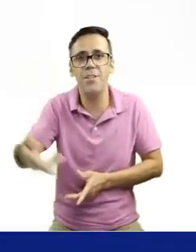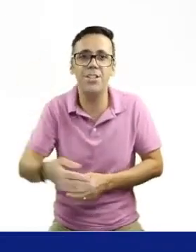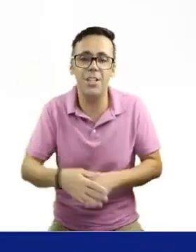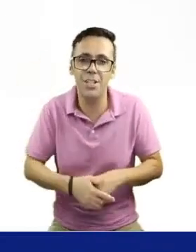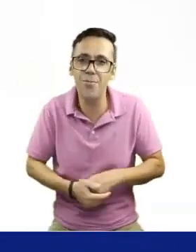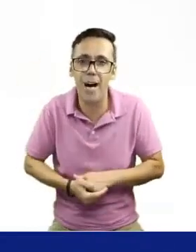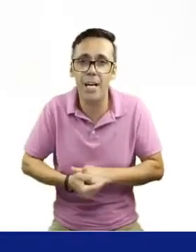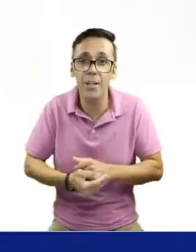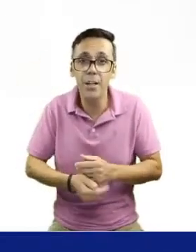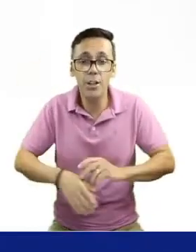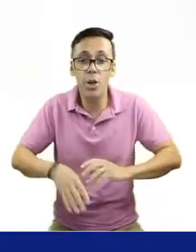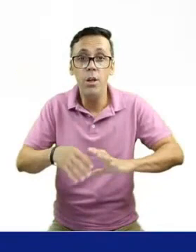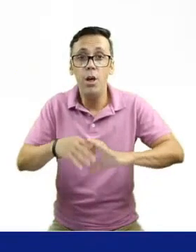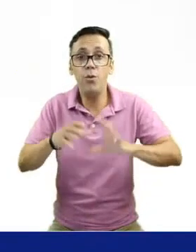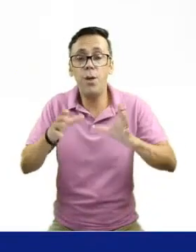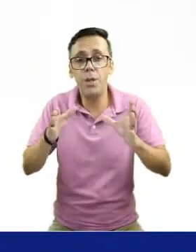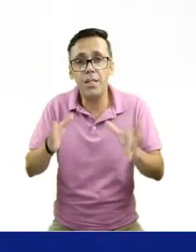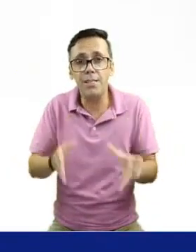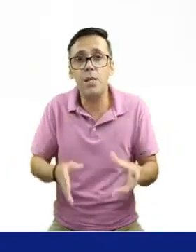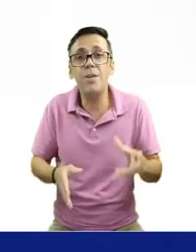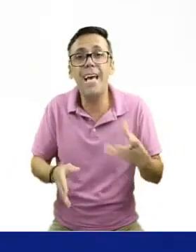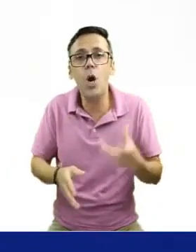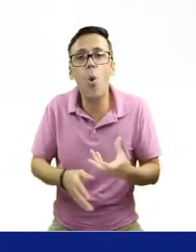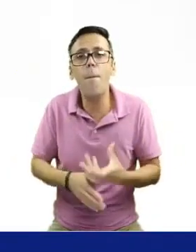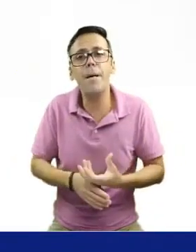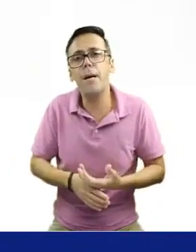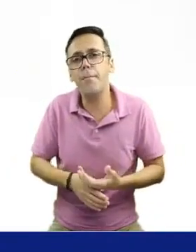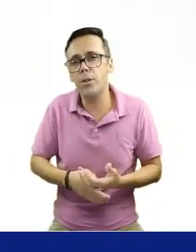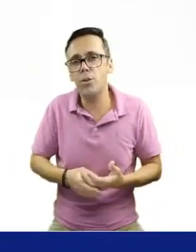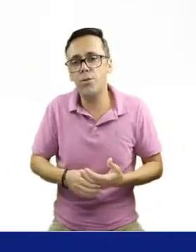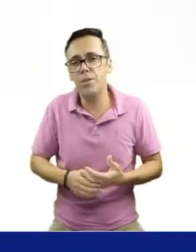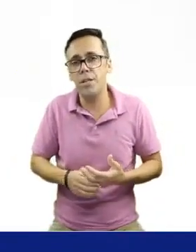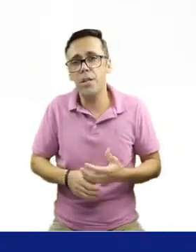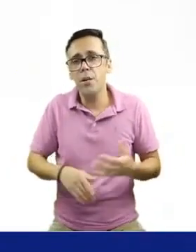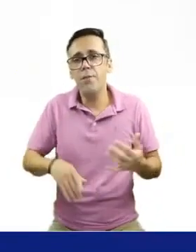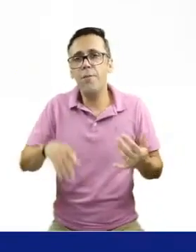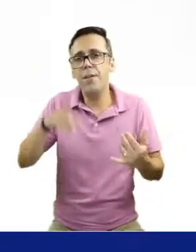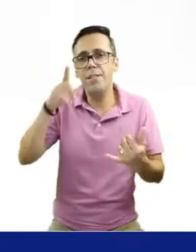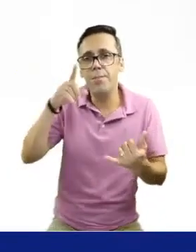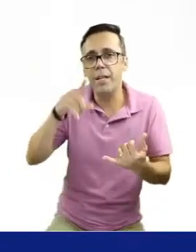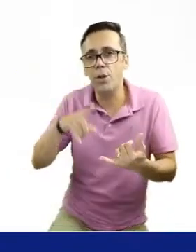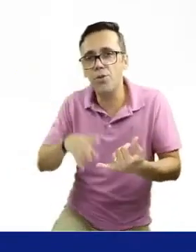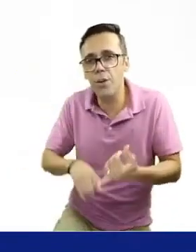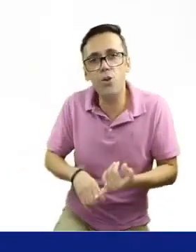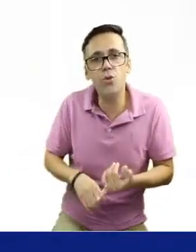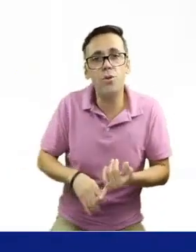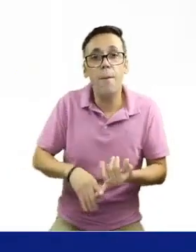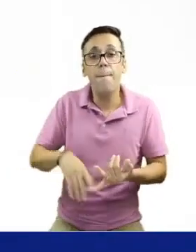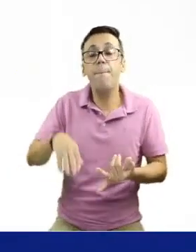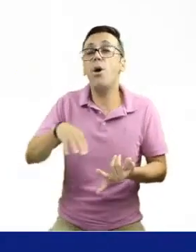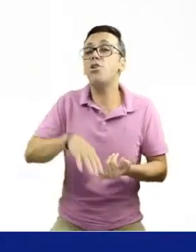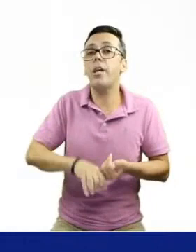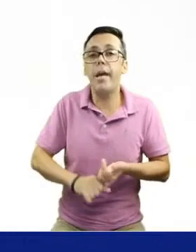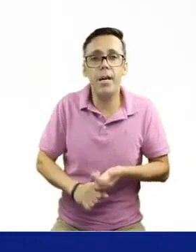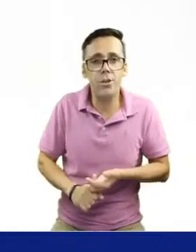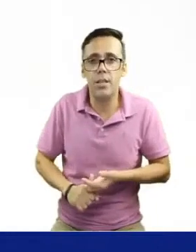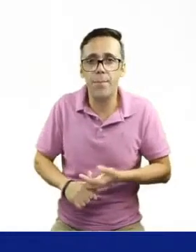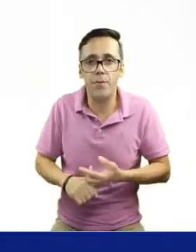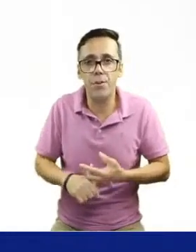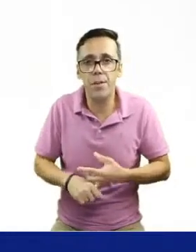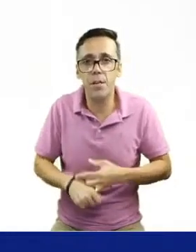porque a prova é dia Trinta de Maio então eu vou dar orientação e acompanhamento todos vocês vamos fazer pequenos vídeos